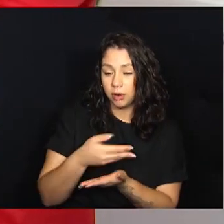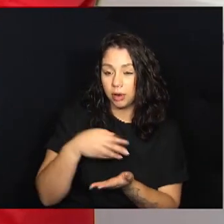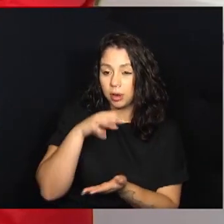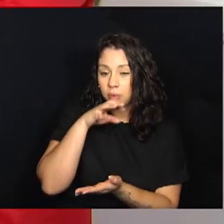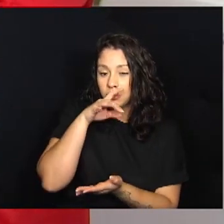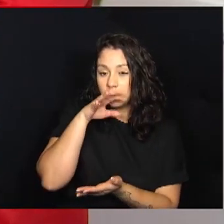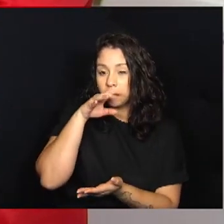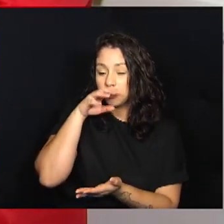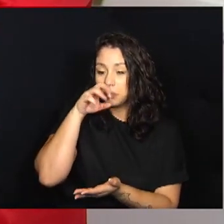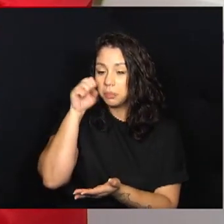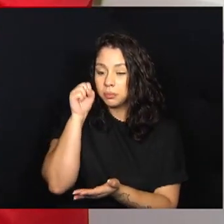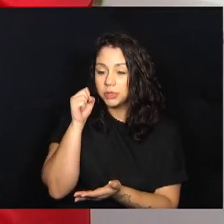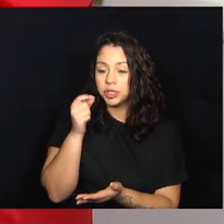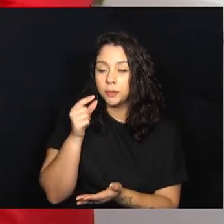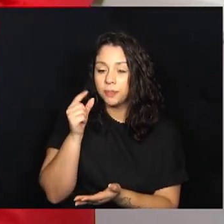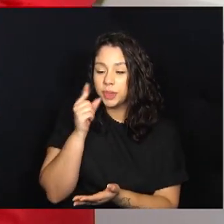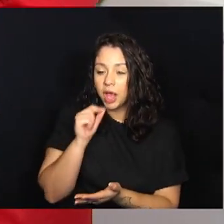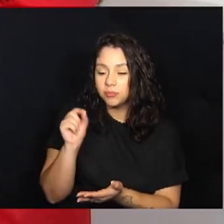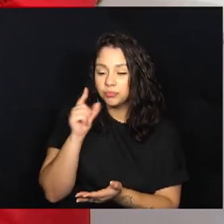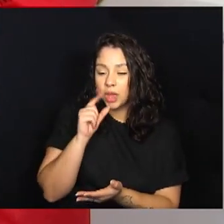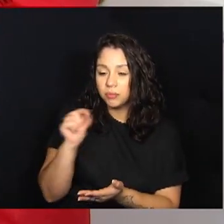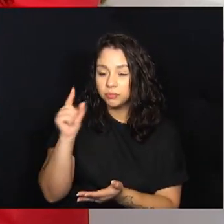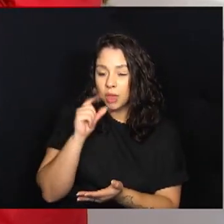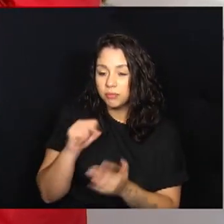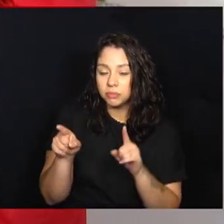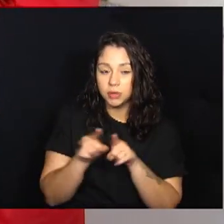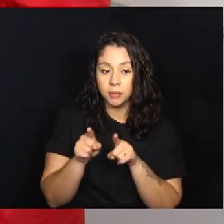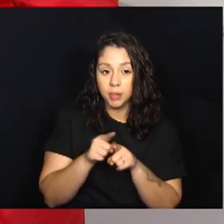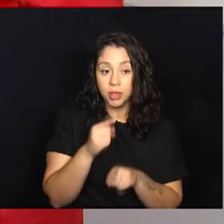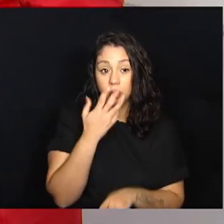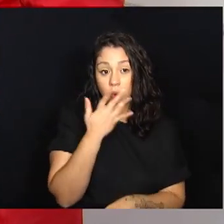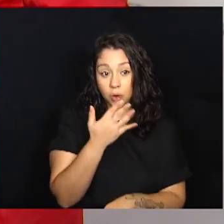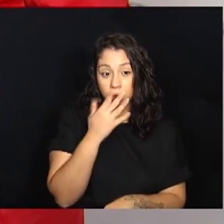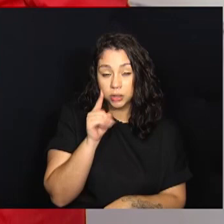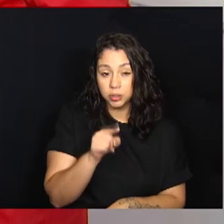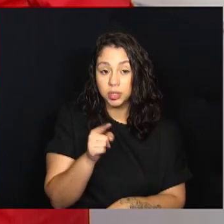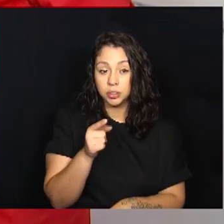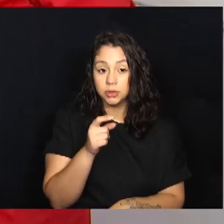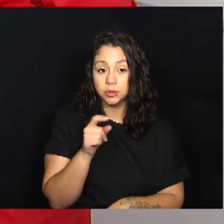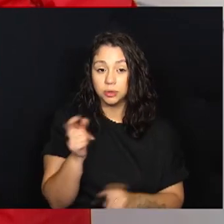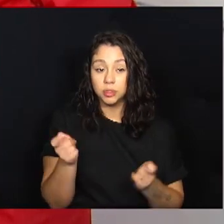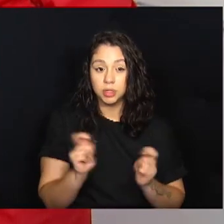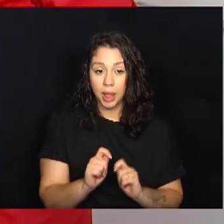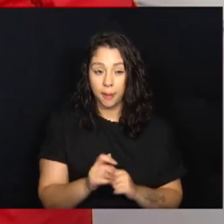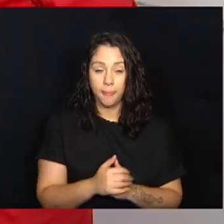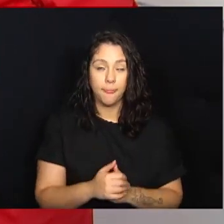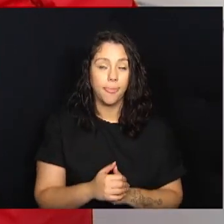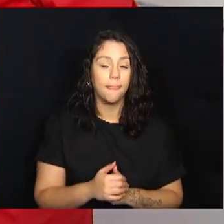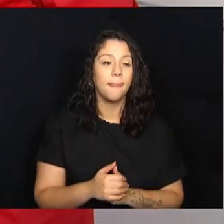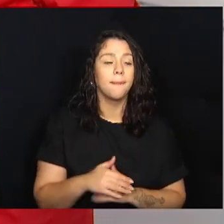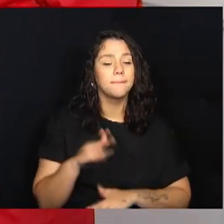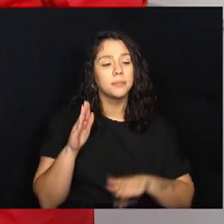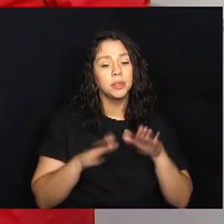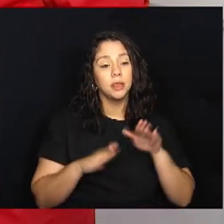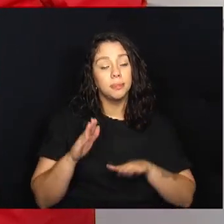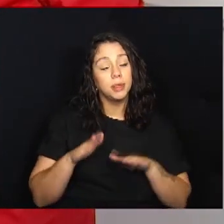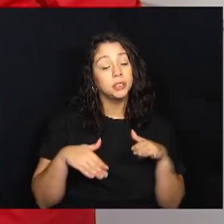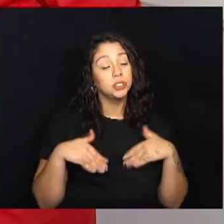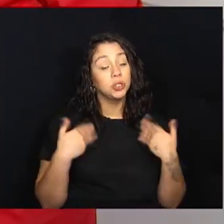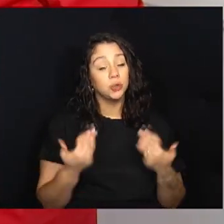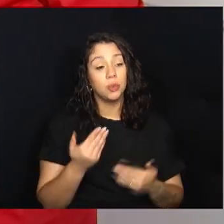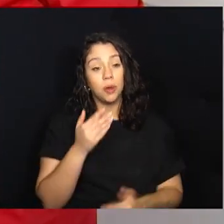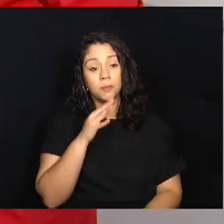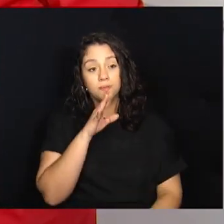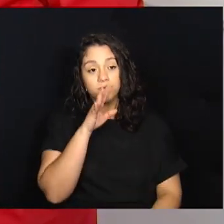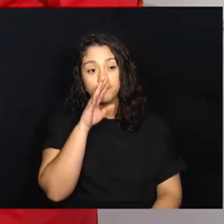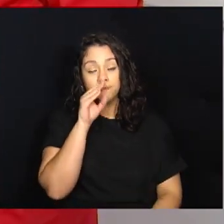com algumas sementes coloridas. Isso é permitido? Então, dependendo qual for esse aromatizante que